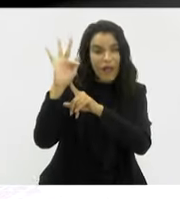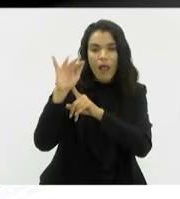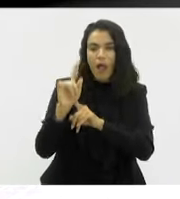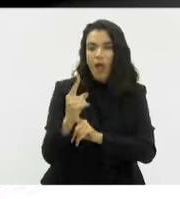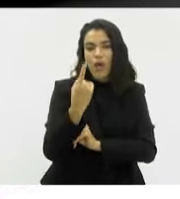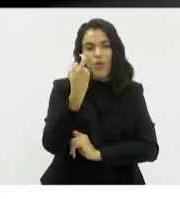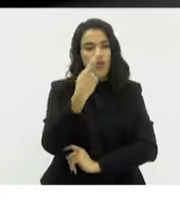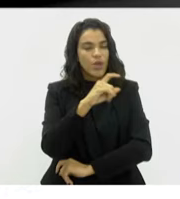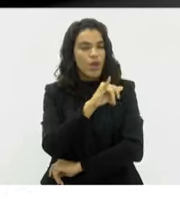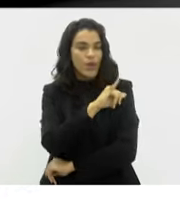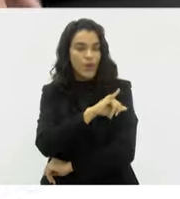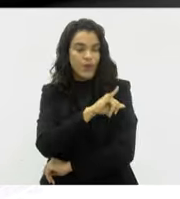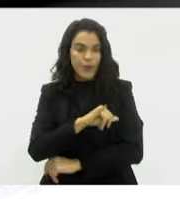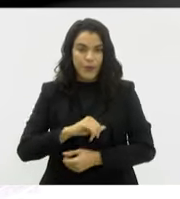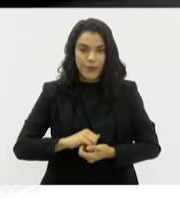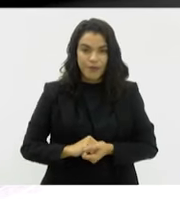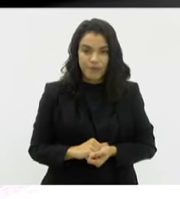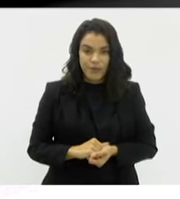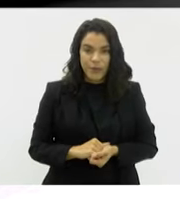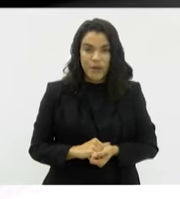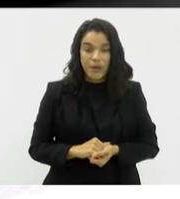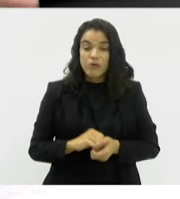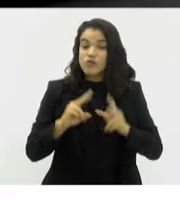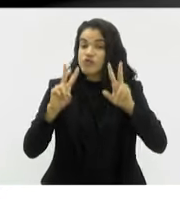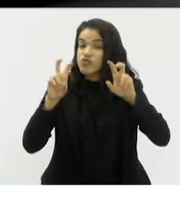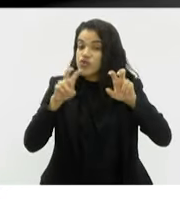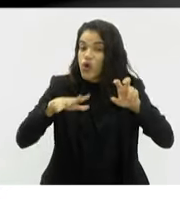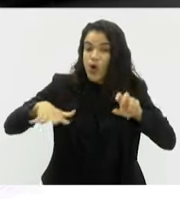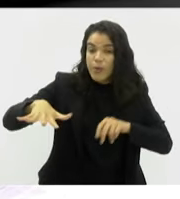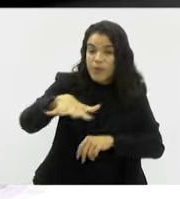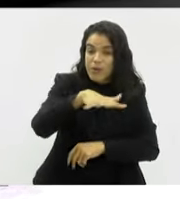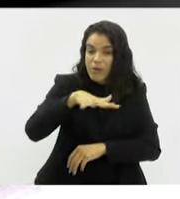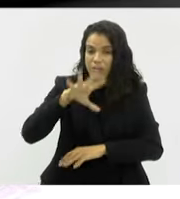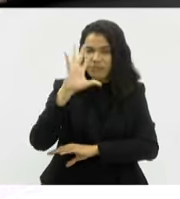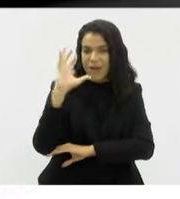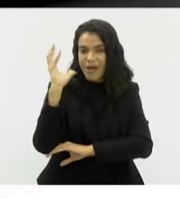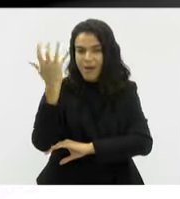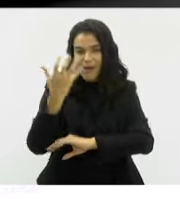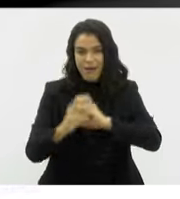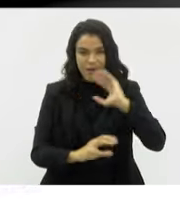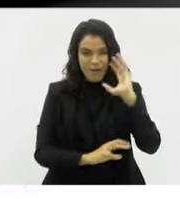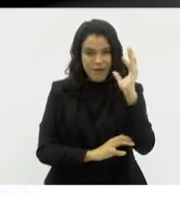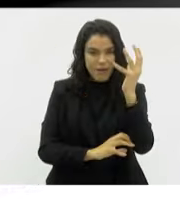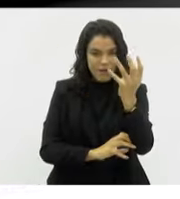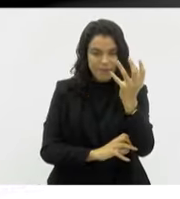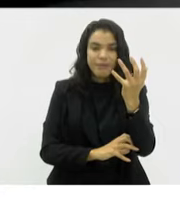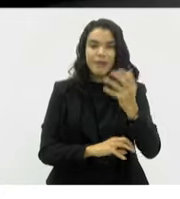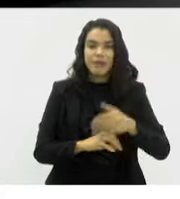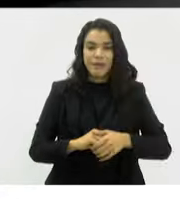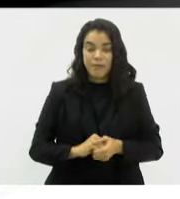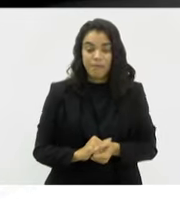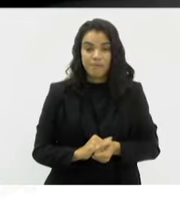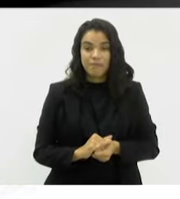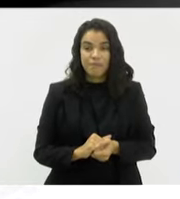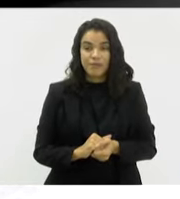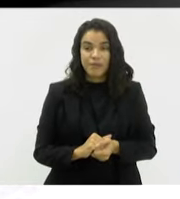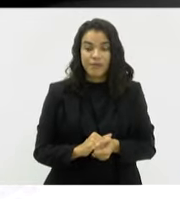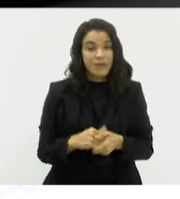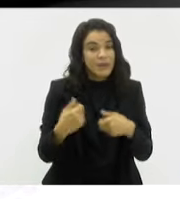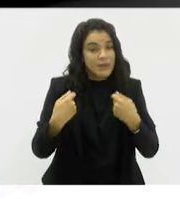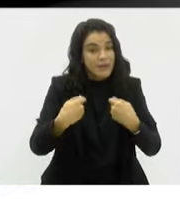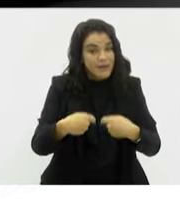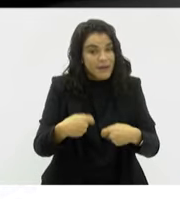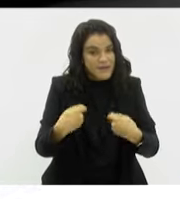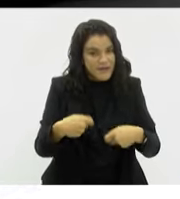Janeiro. Bom, sob o ângulo ambiental. Sim, querido. Sob o ângulo ambiental, seria,